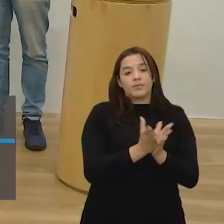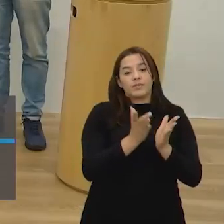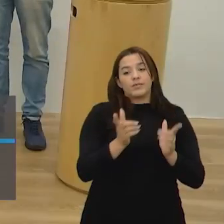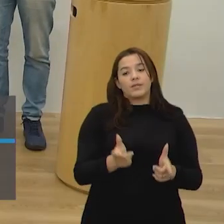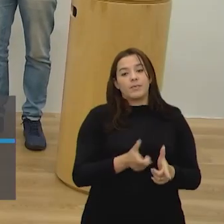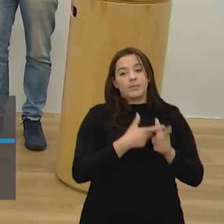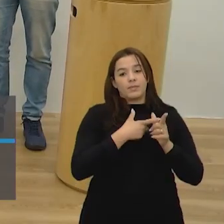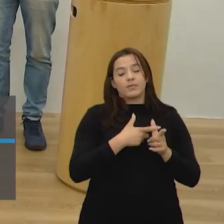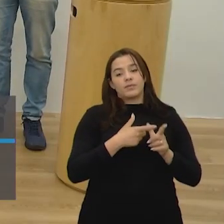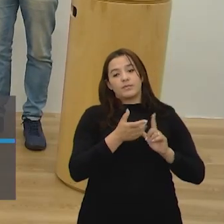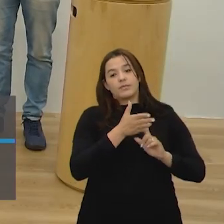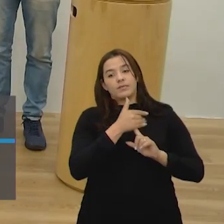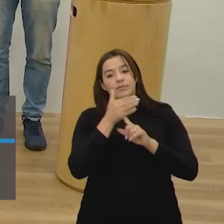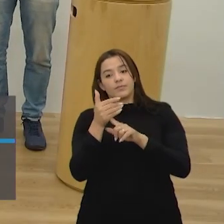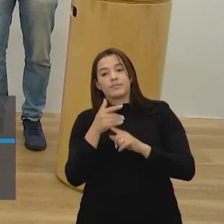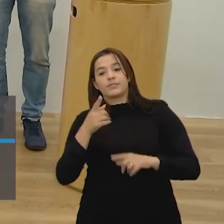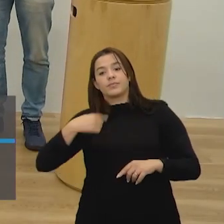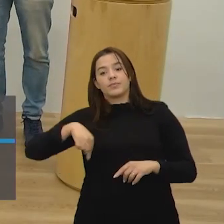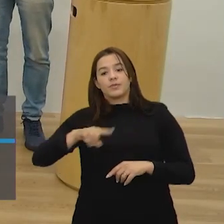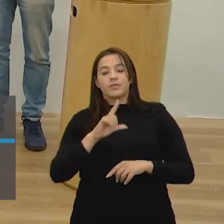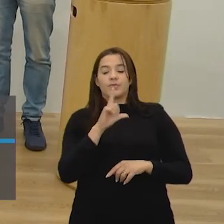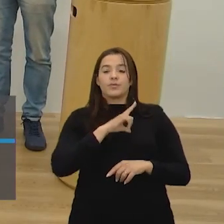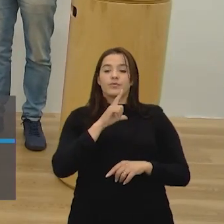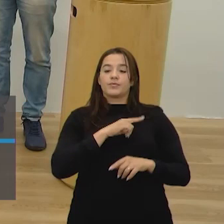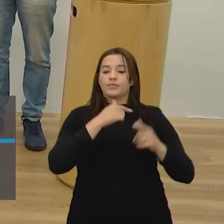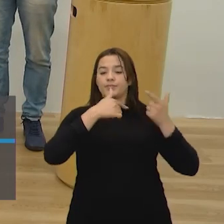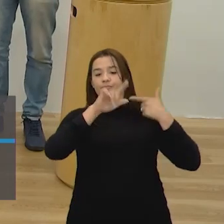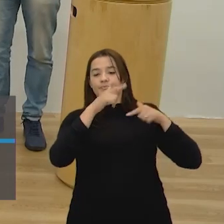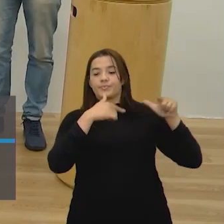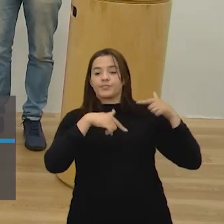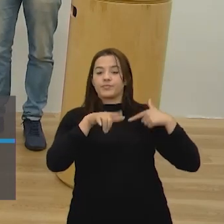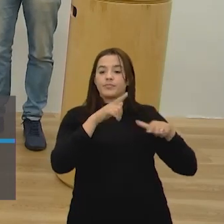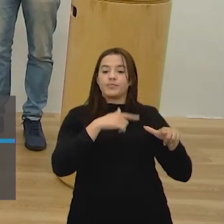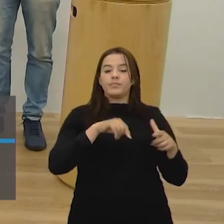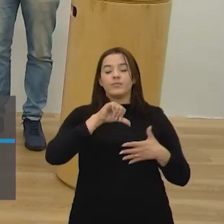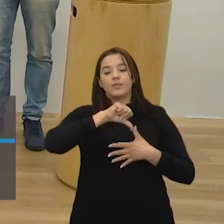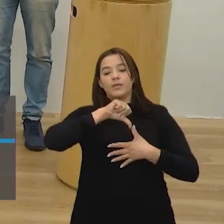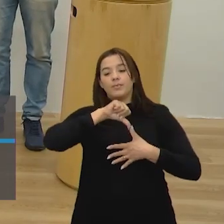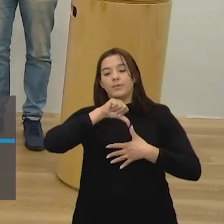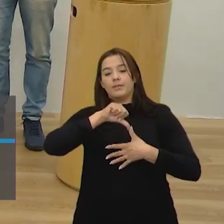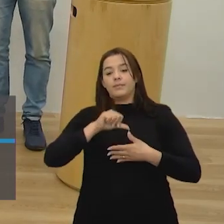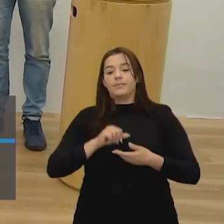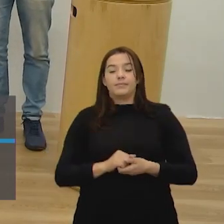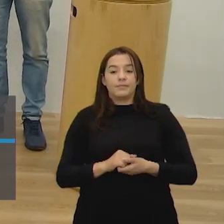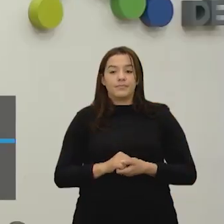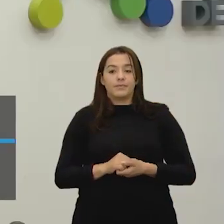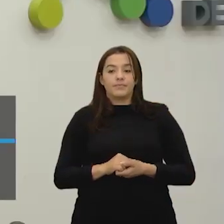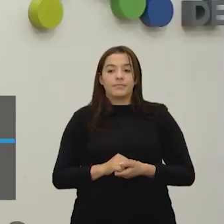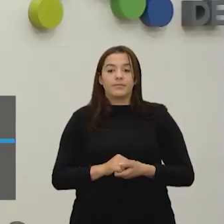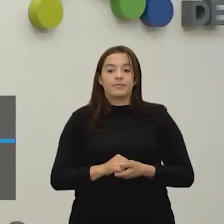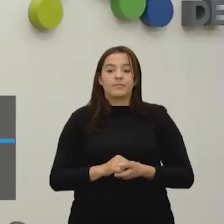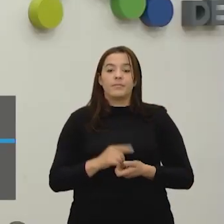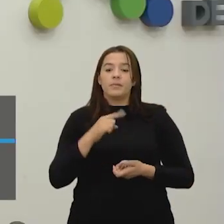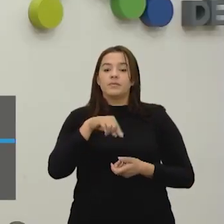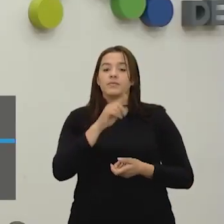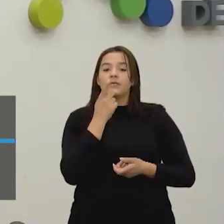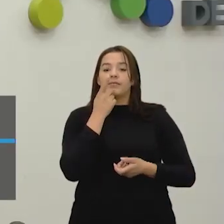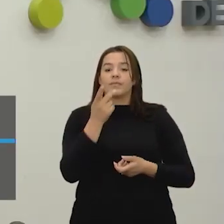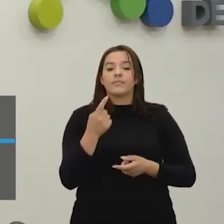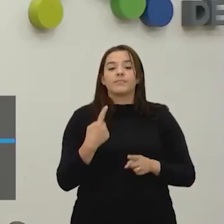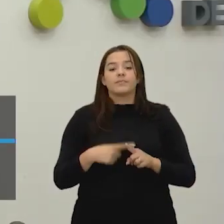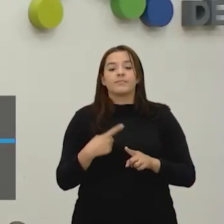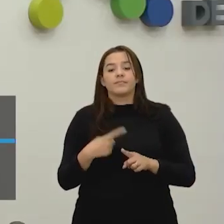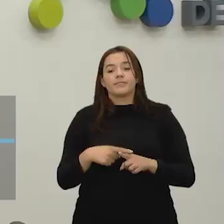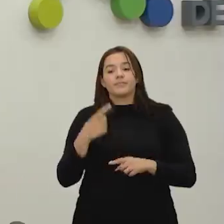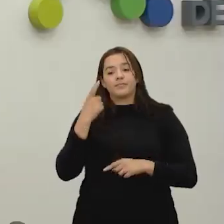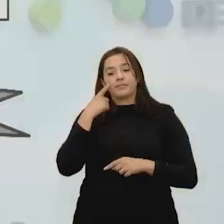dependência tecnológica que nós tínhamos no restante da América do Sul. Por que você está falando isso, professor? Volta lá